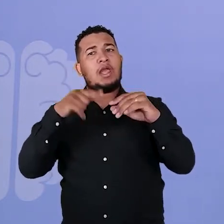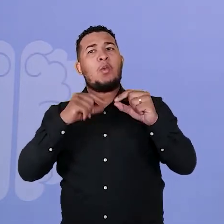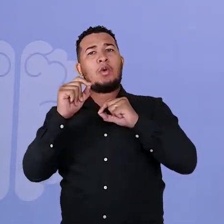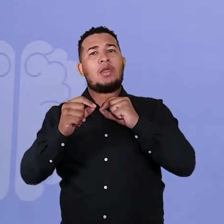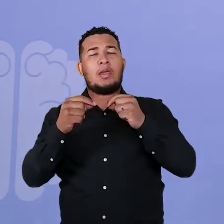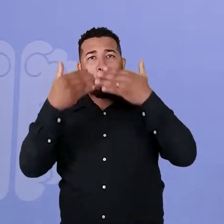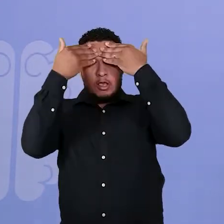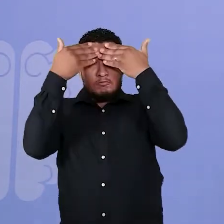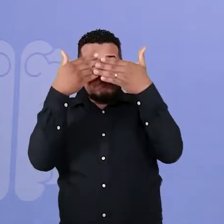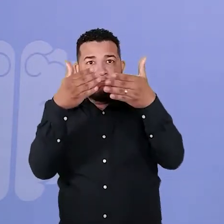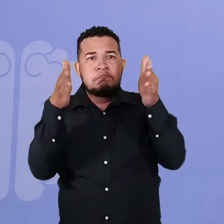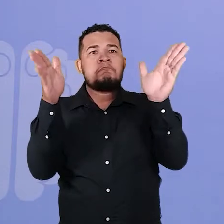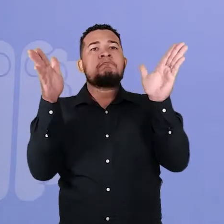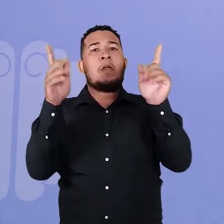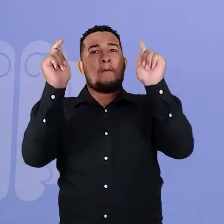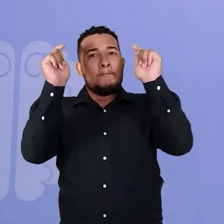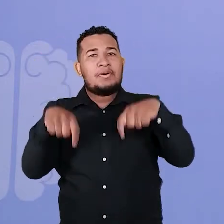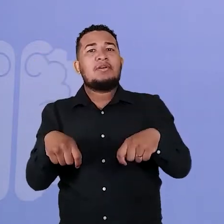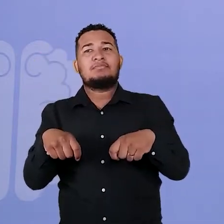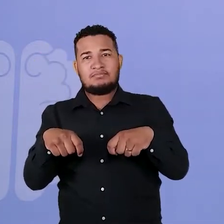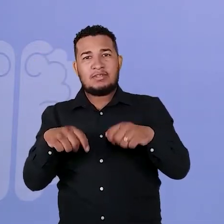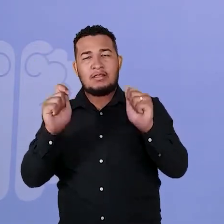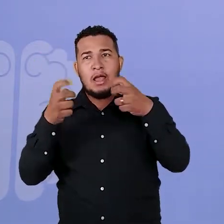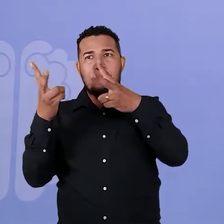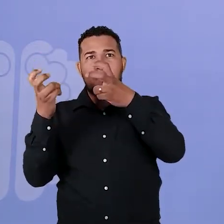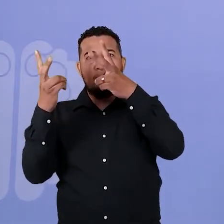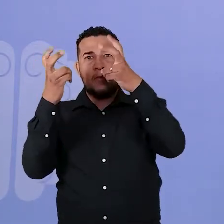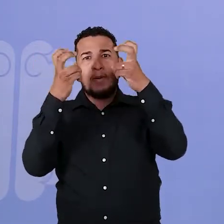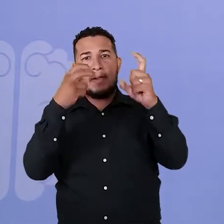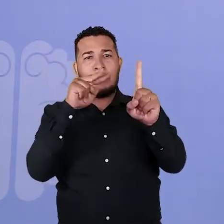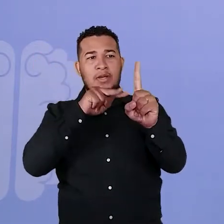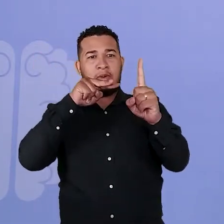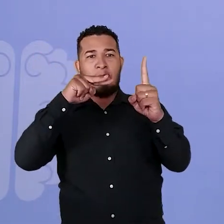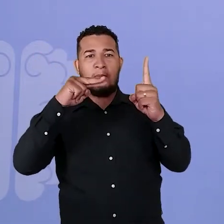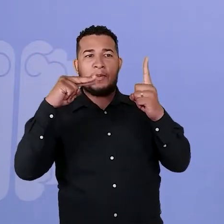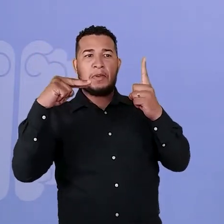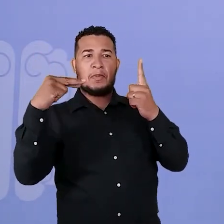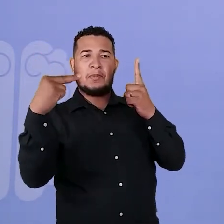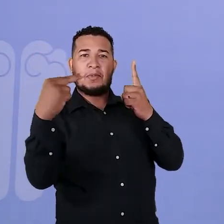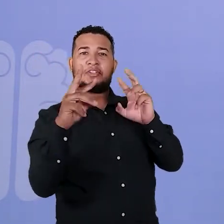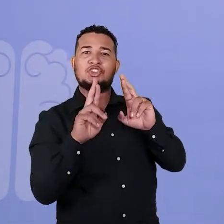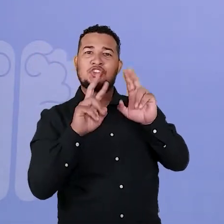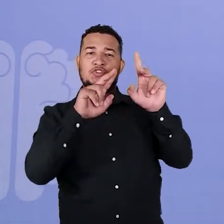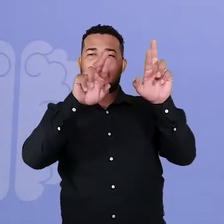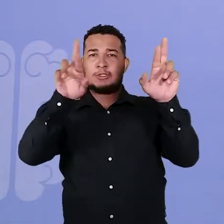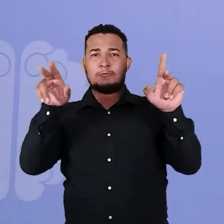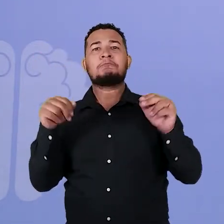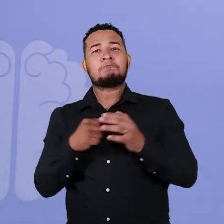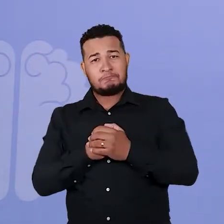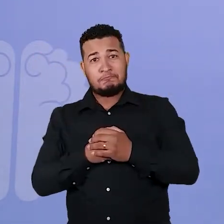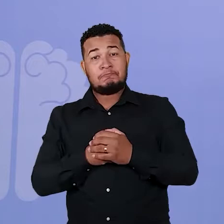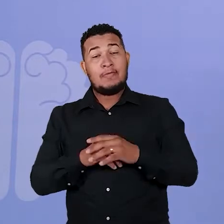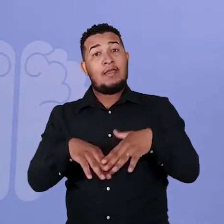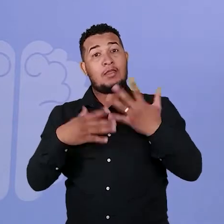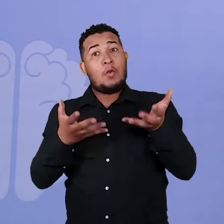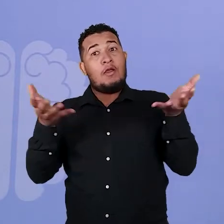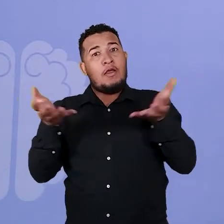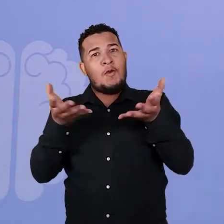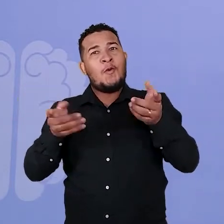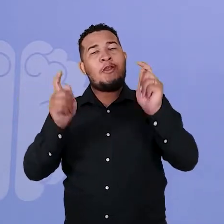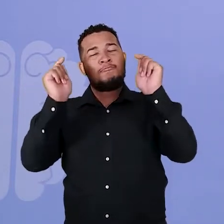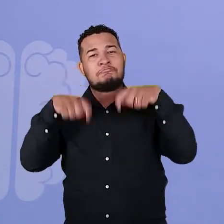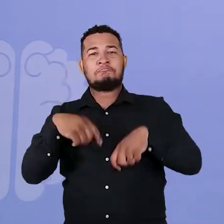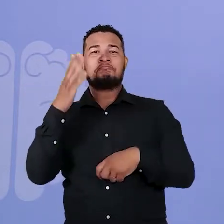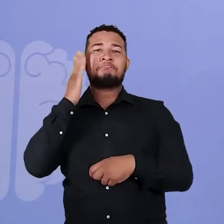é expandir os nossos horizontes, permitir que a gente veja as coisas por prismas diferentes.